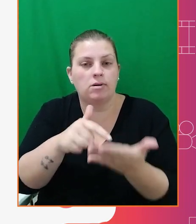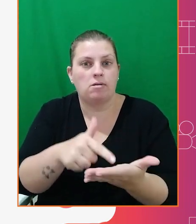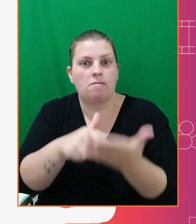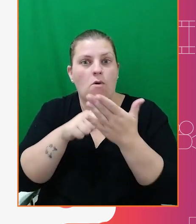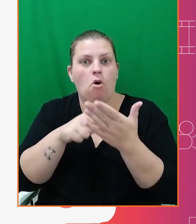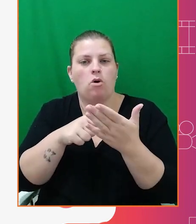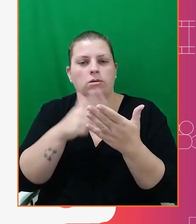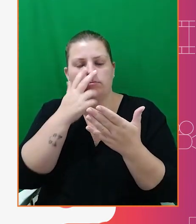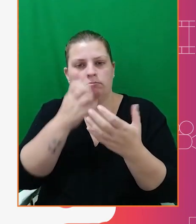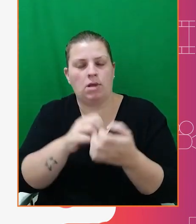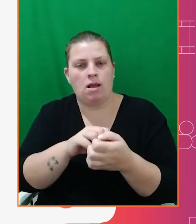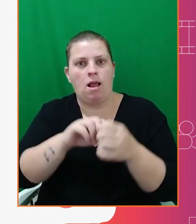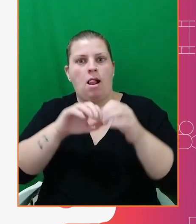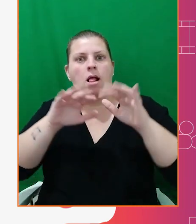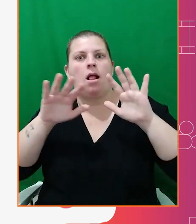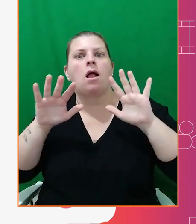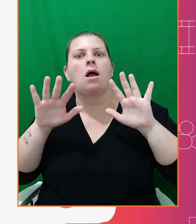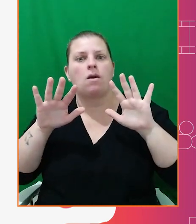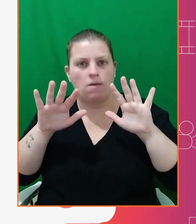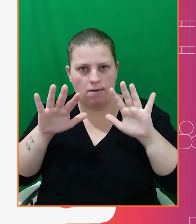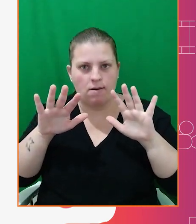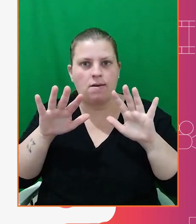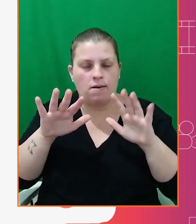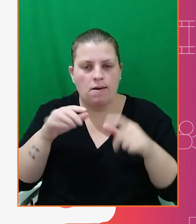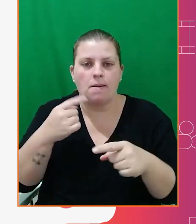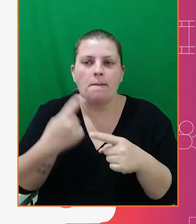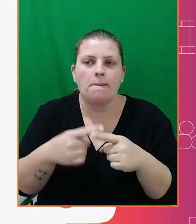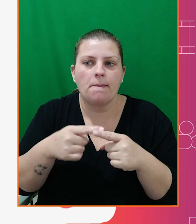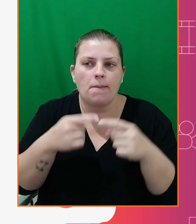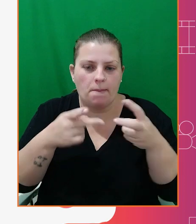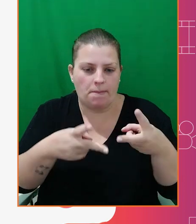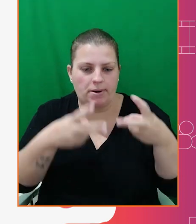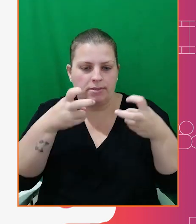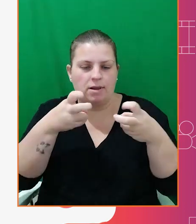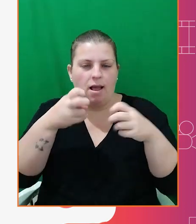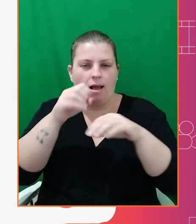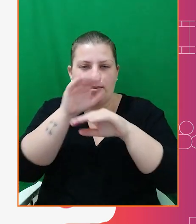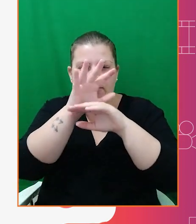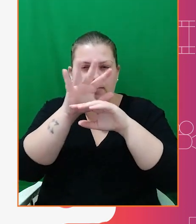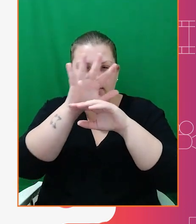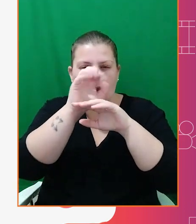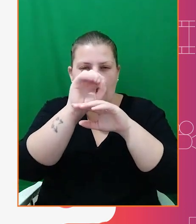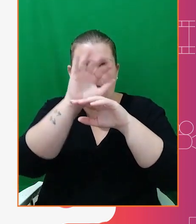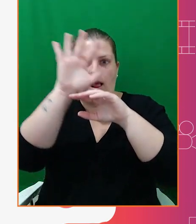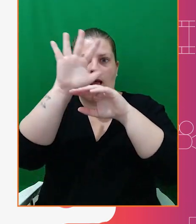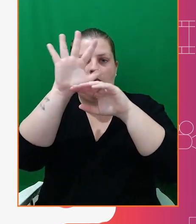melhor, uma vez que temos a impressão de que essa parte está mais clara e essa daqui também.